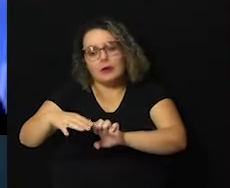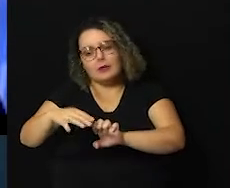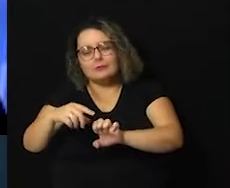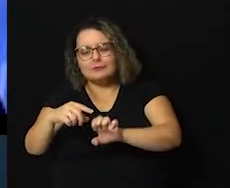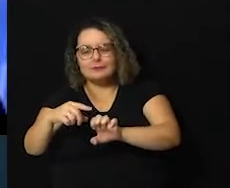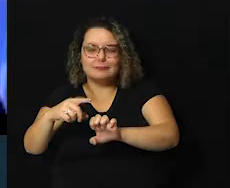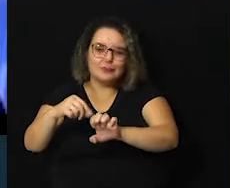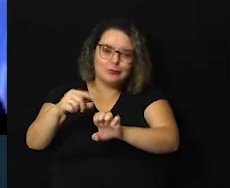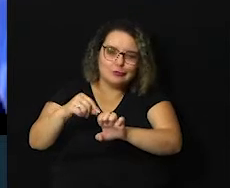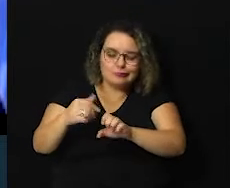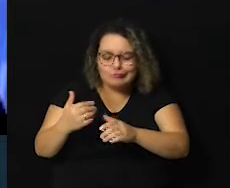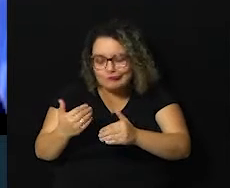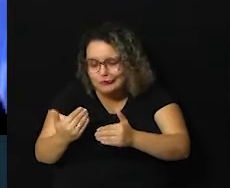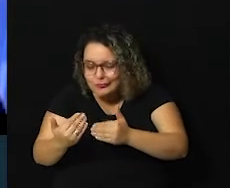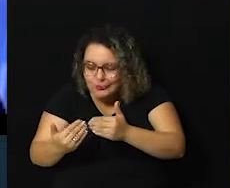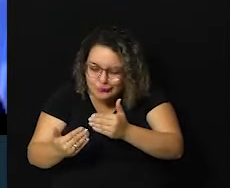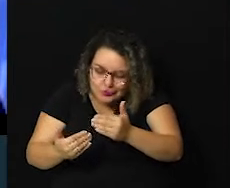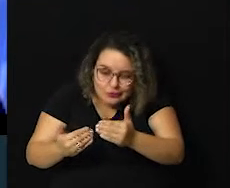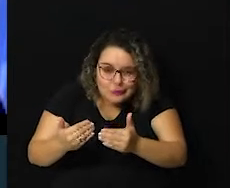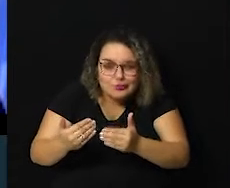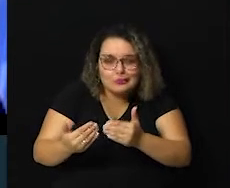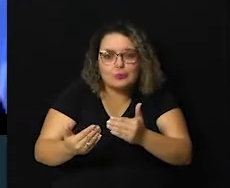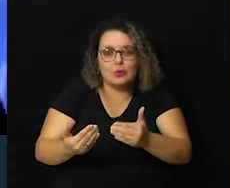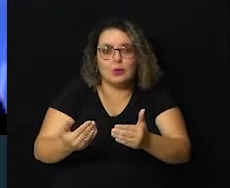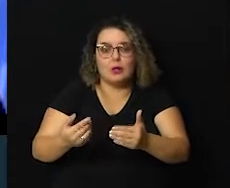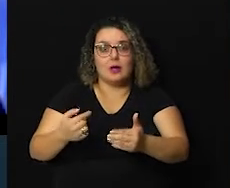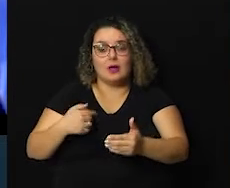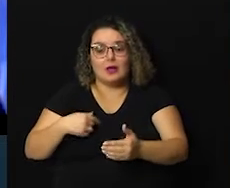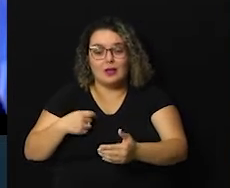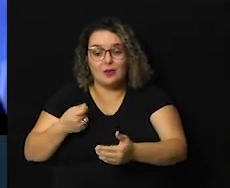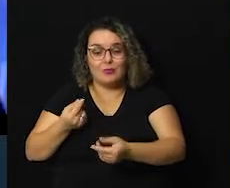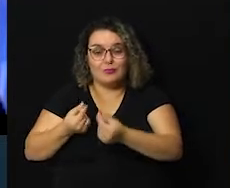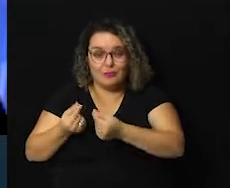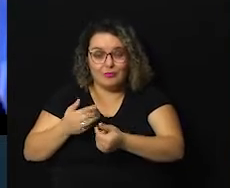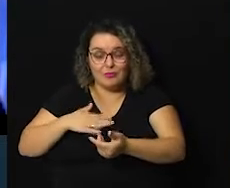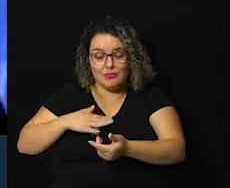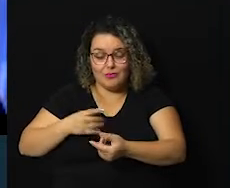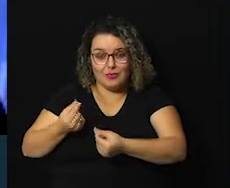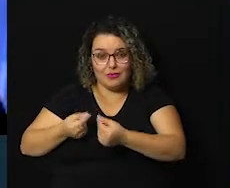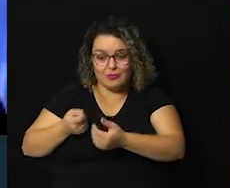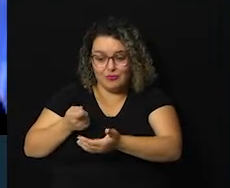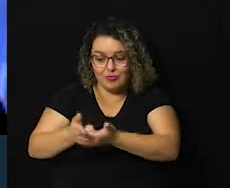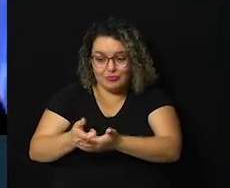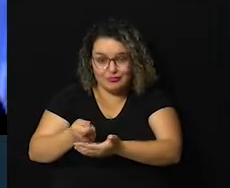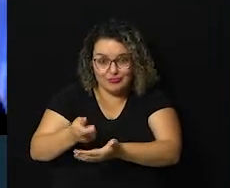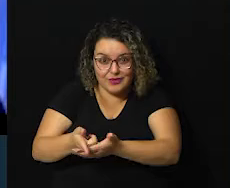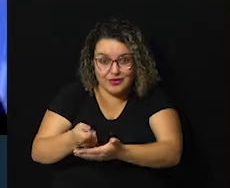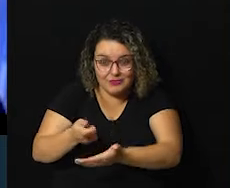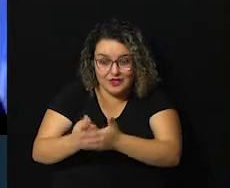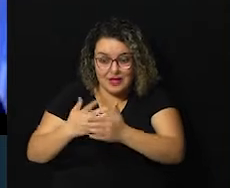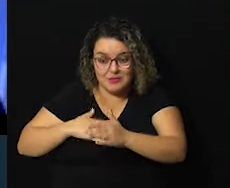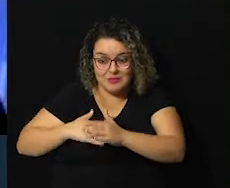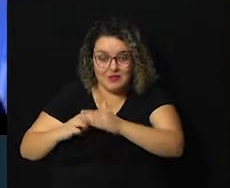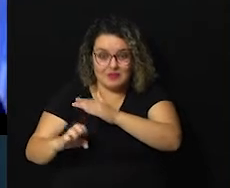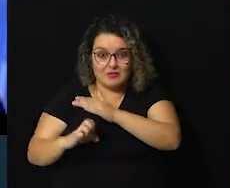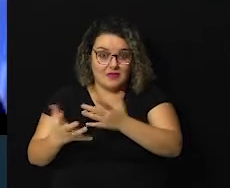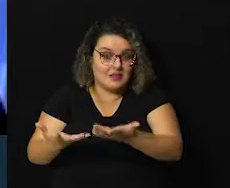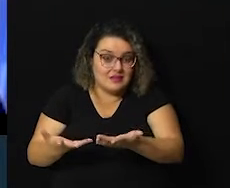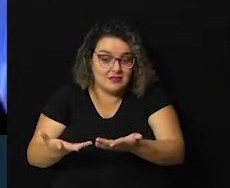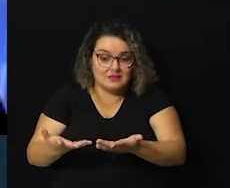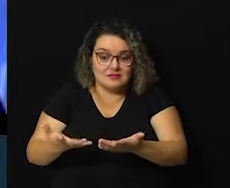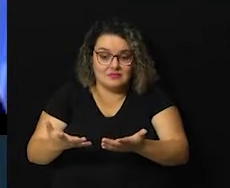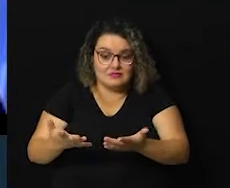embrionário né ainda no ponto fraco hein Ou seja eu colocando o meu dinheiro né a gente não tinha nenhum recebido ainda